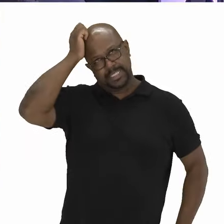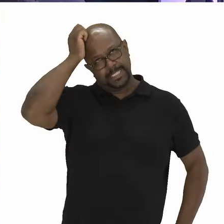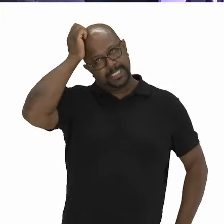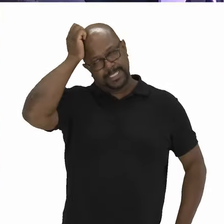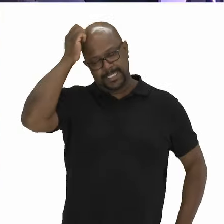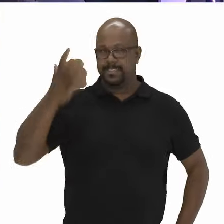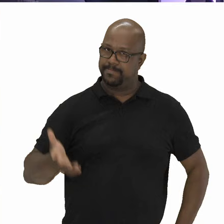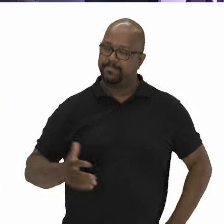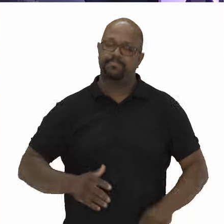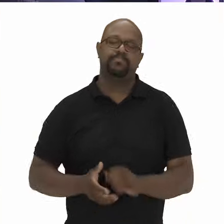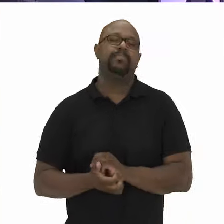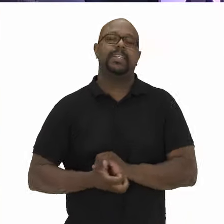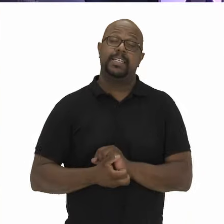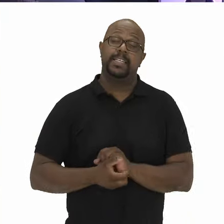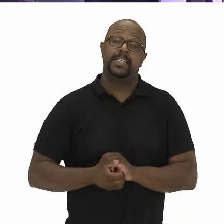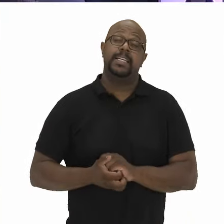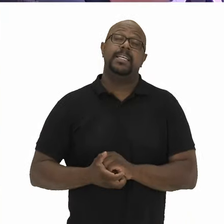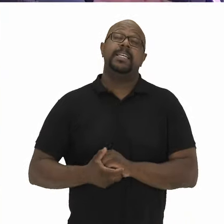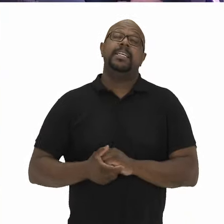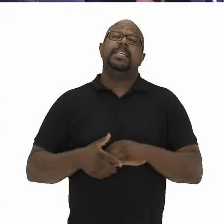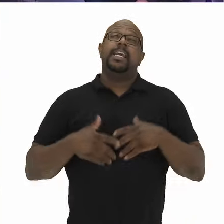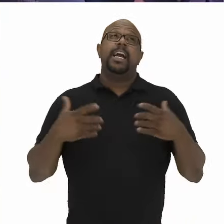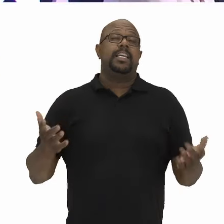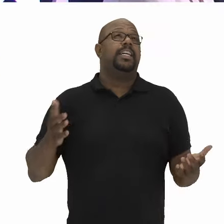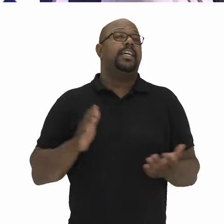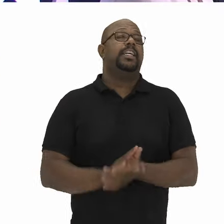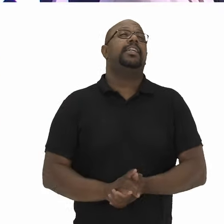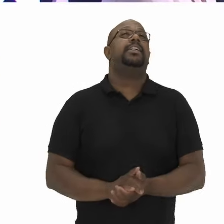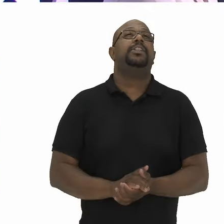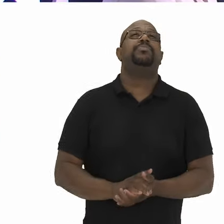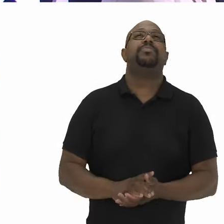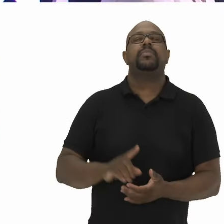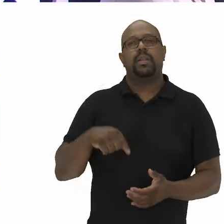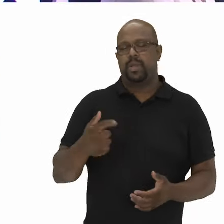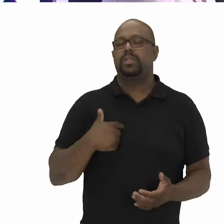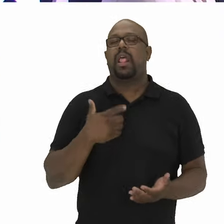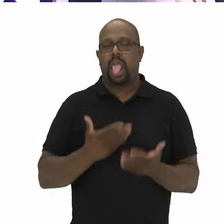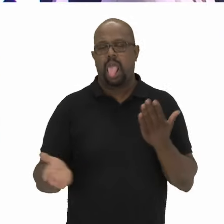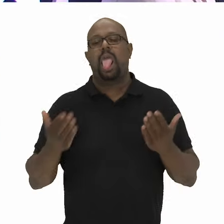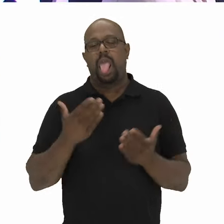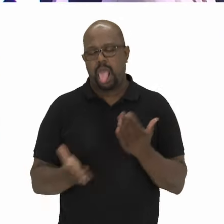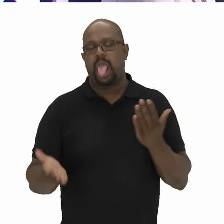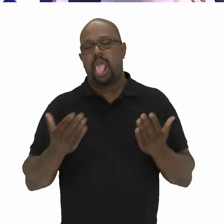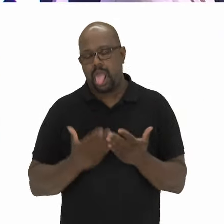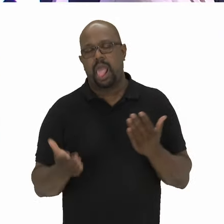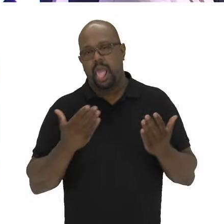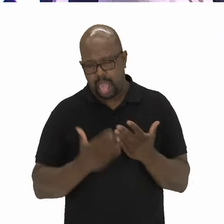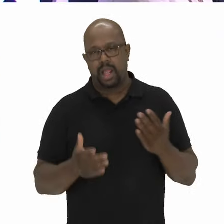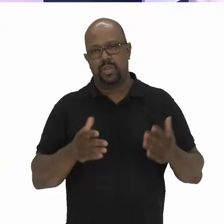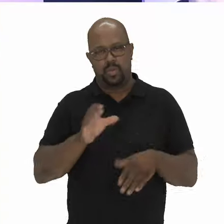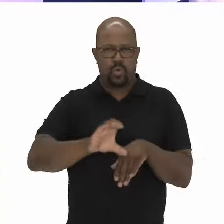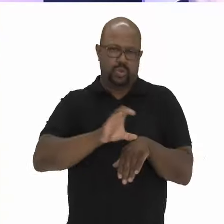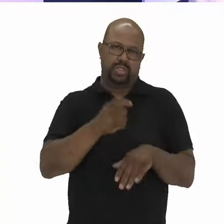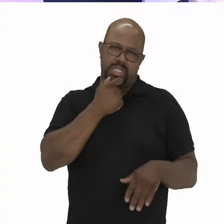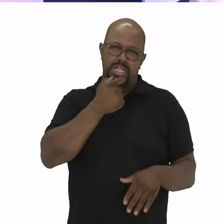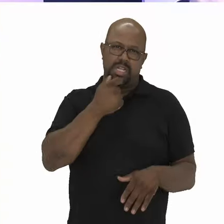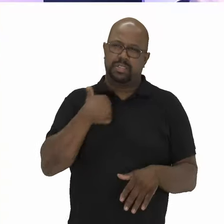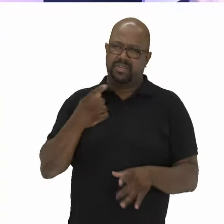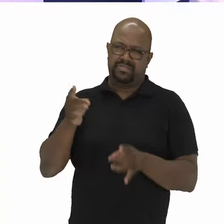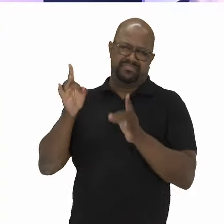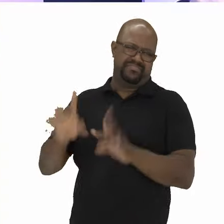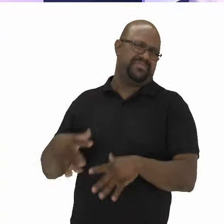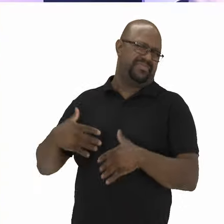coçando cabeça é e aí e aí depois de tanto repetindo no curso de inglês eu eu